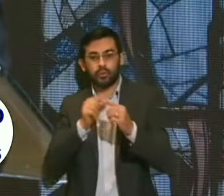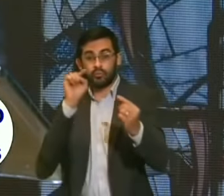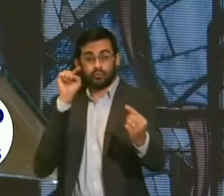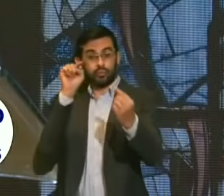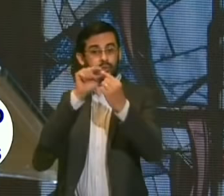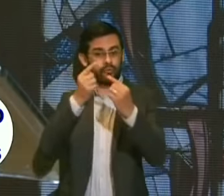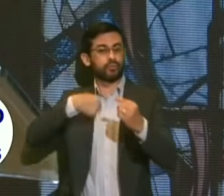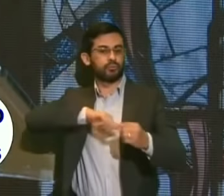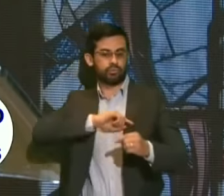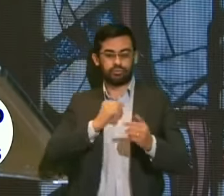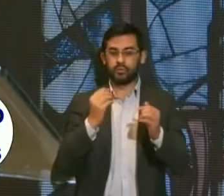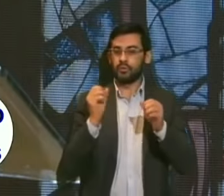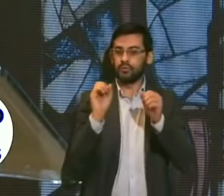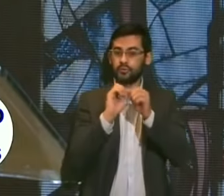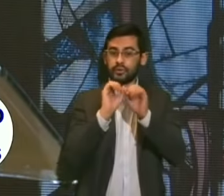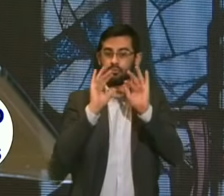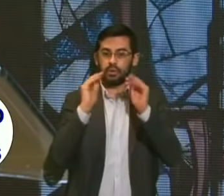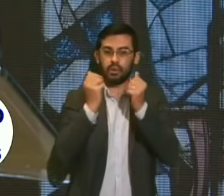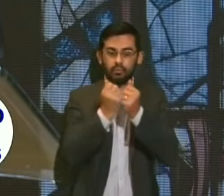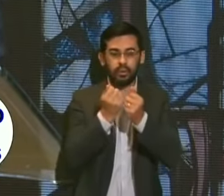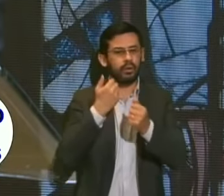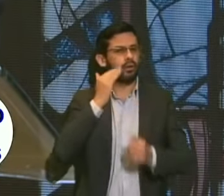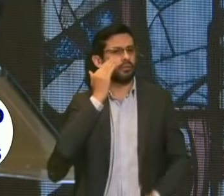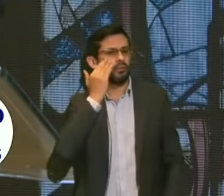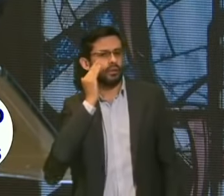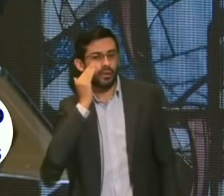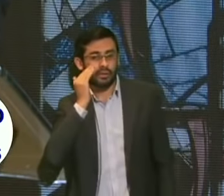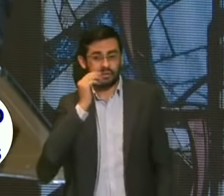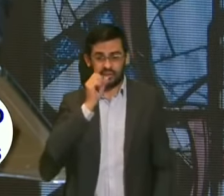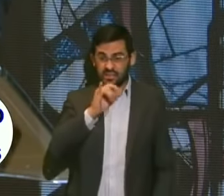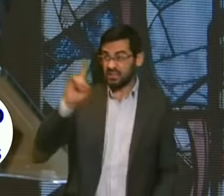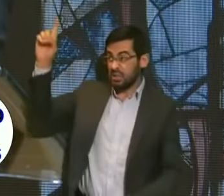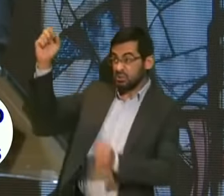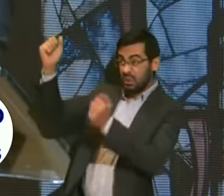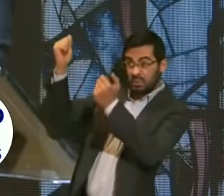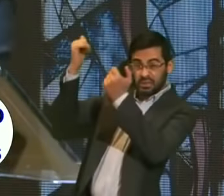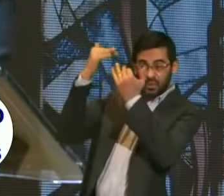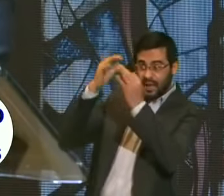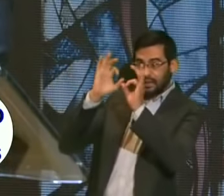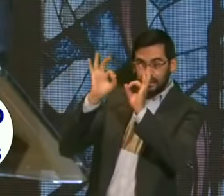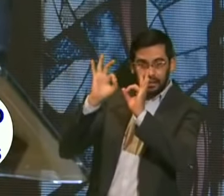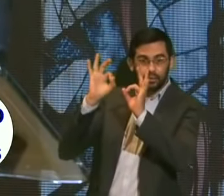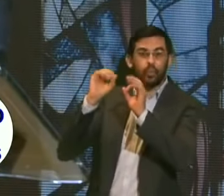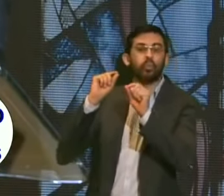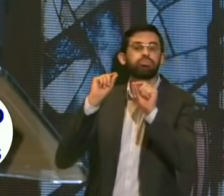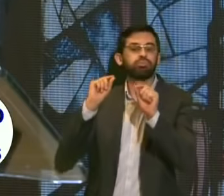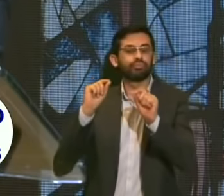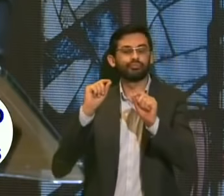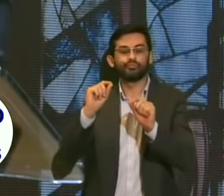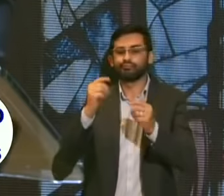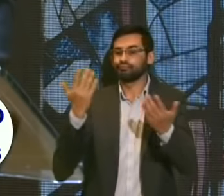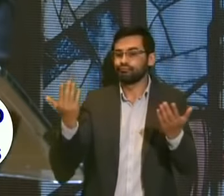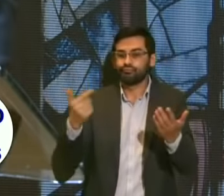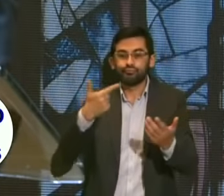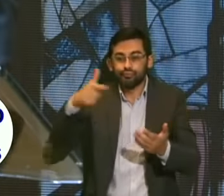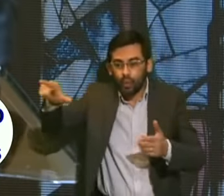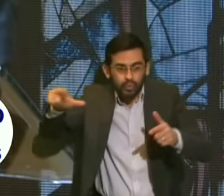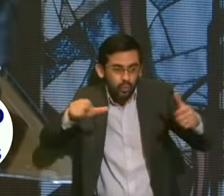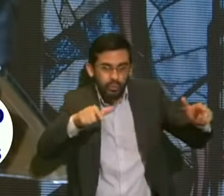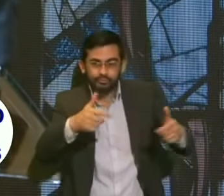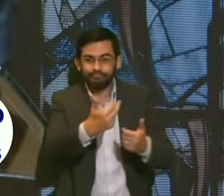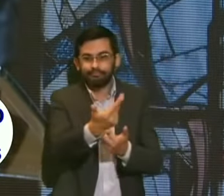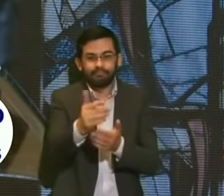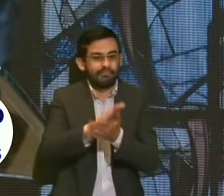da gente fazer essa campanha é entender que se Deus não abençoar a nossa terra, não há quem possa